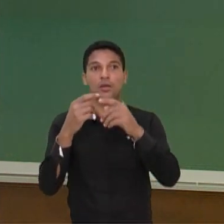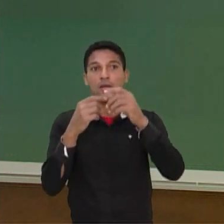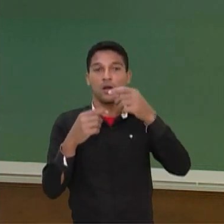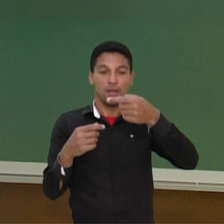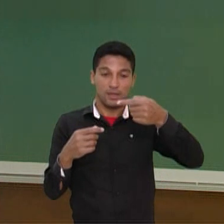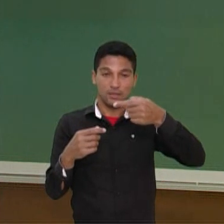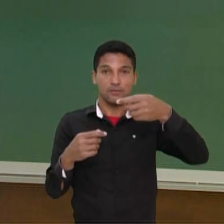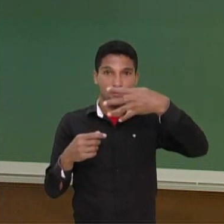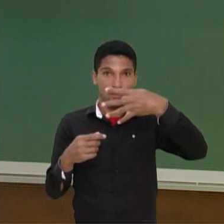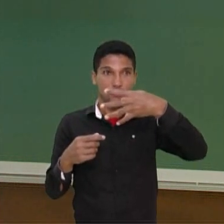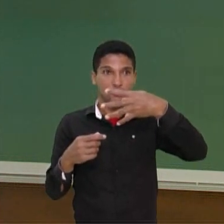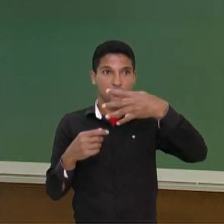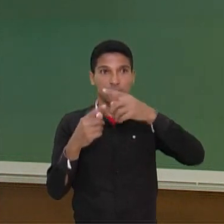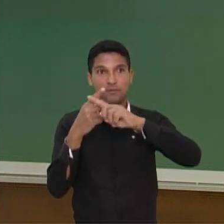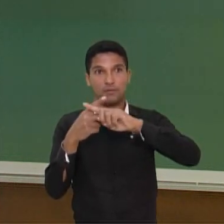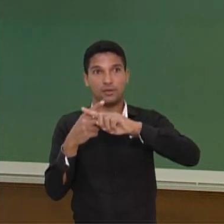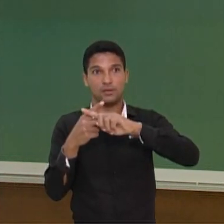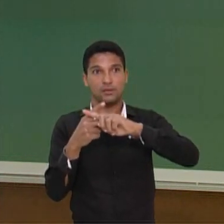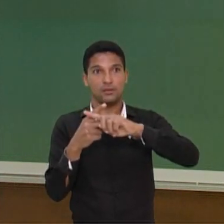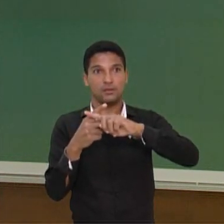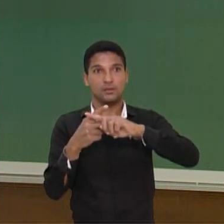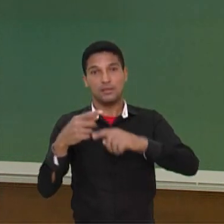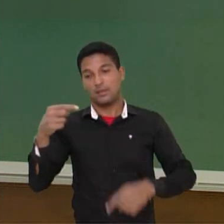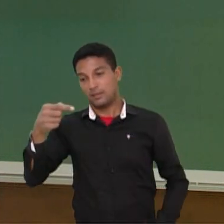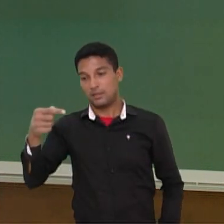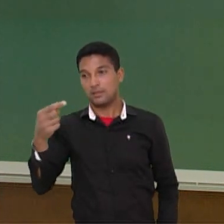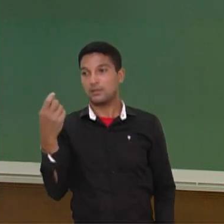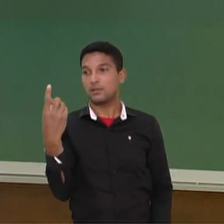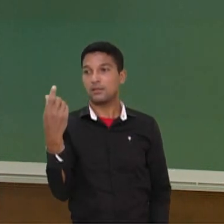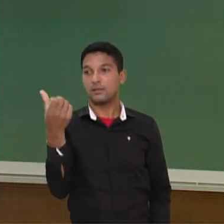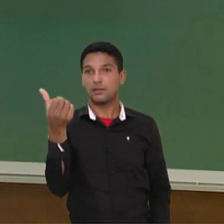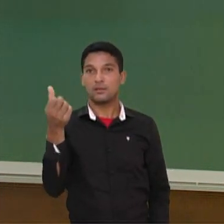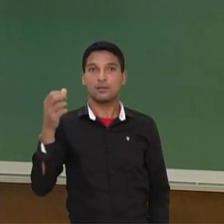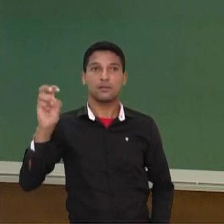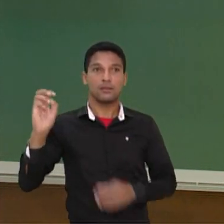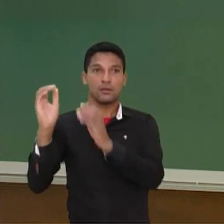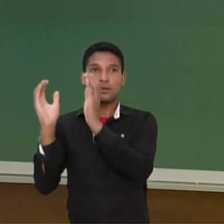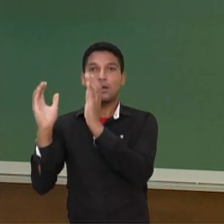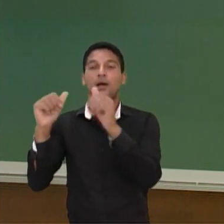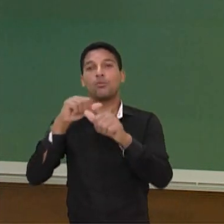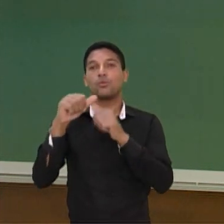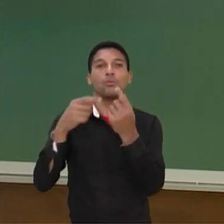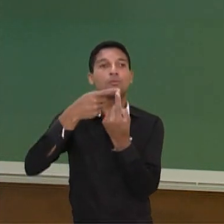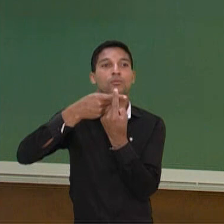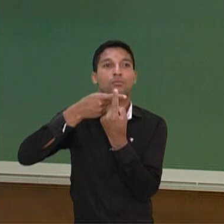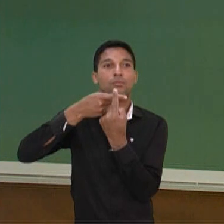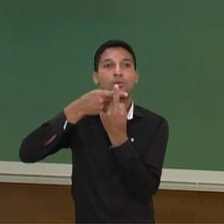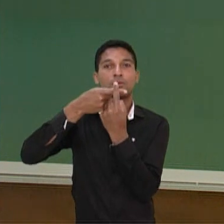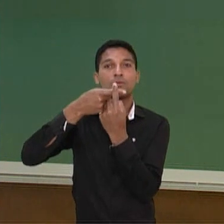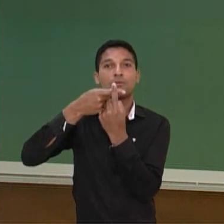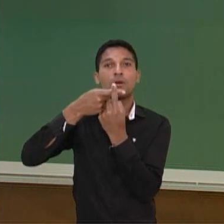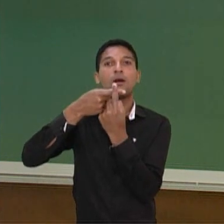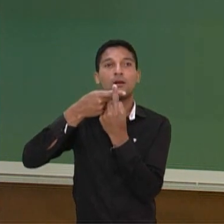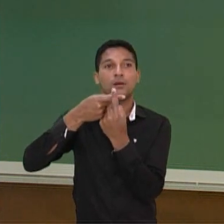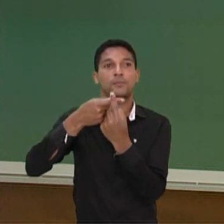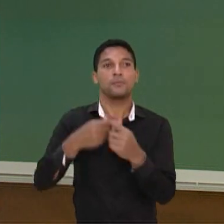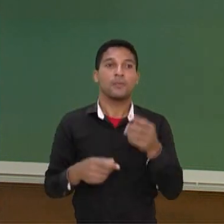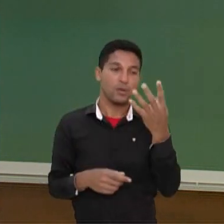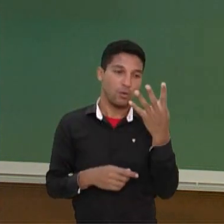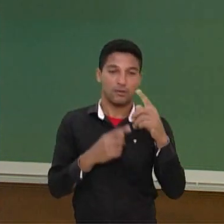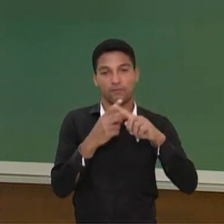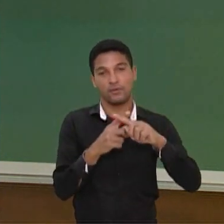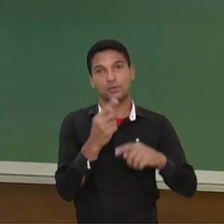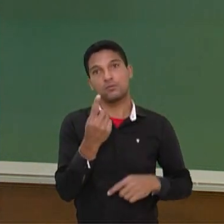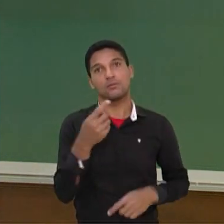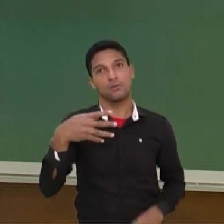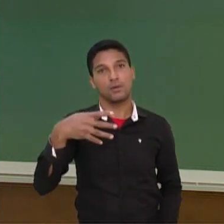número negativo, multiplicando o número negativo, fica positivo, né? Tá lá. E 4 vezes 1, 4.